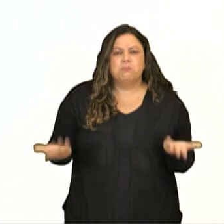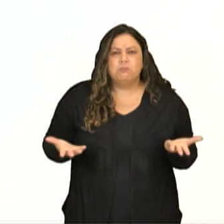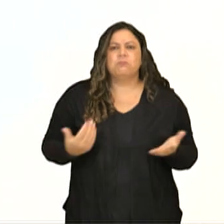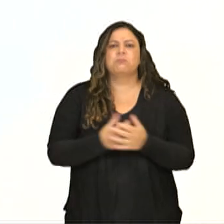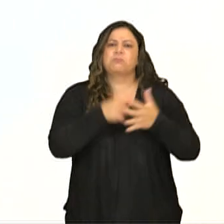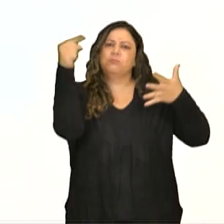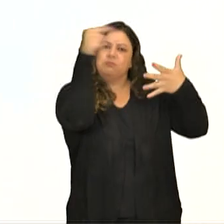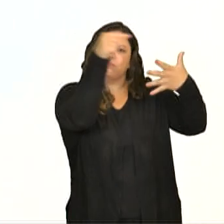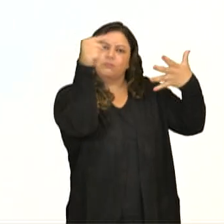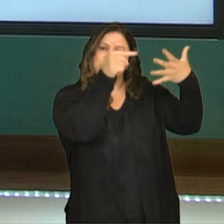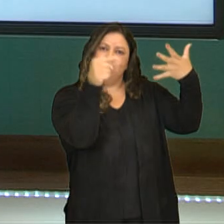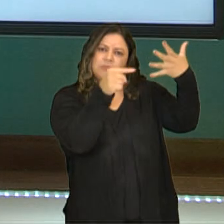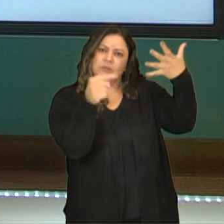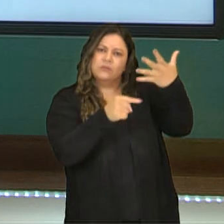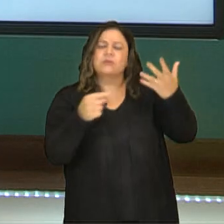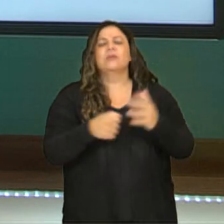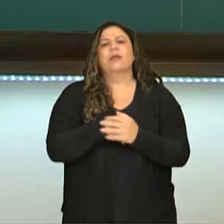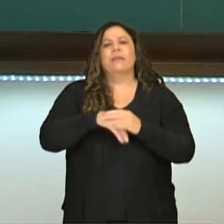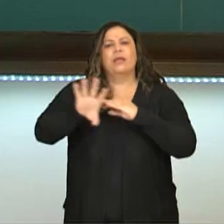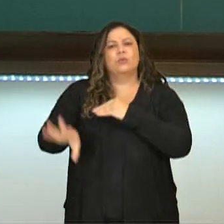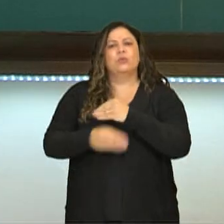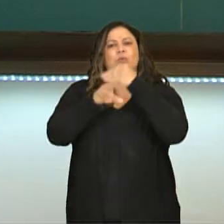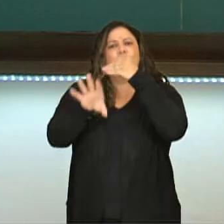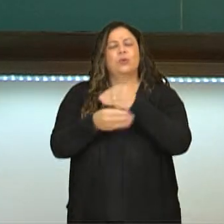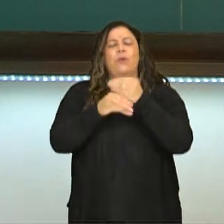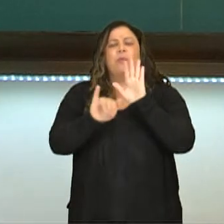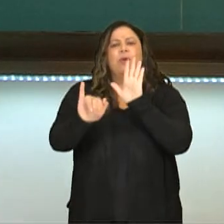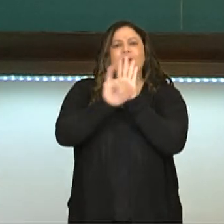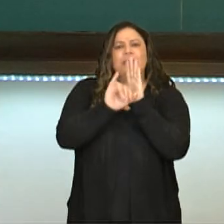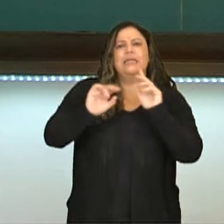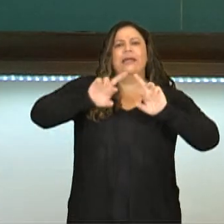que compõem a identidade cultural? Vamos lá?